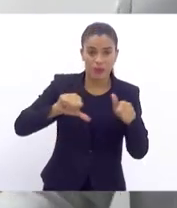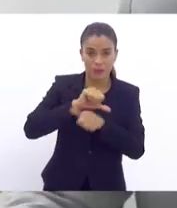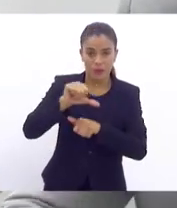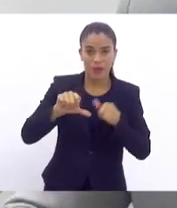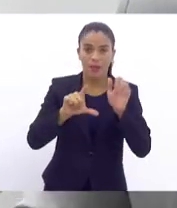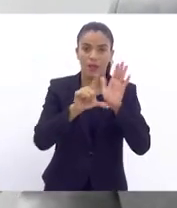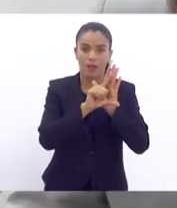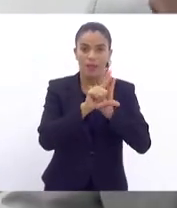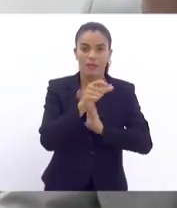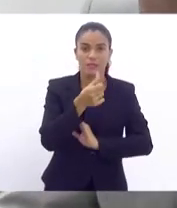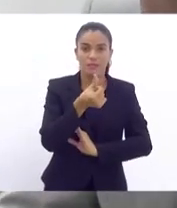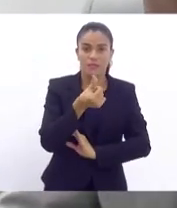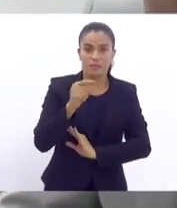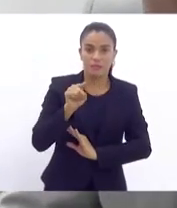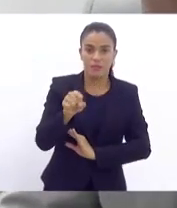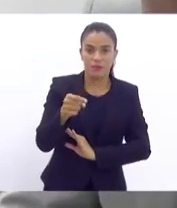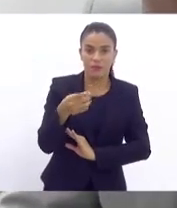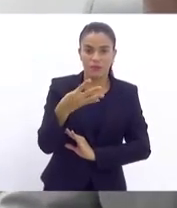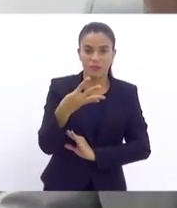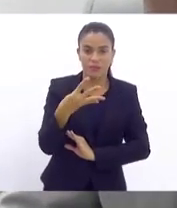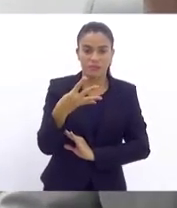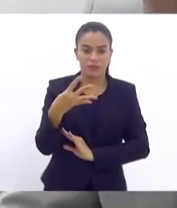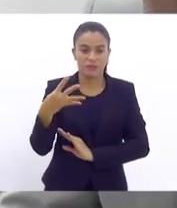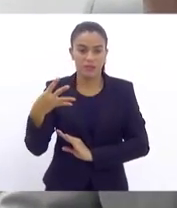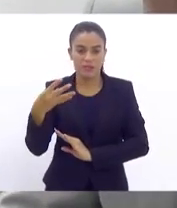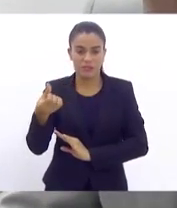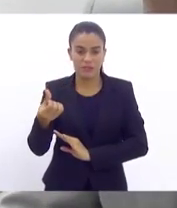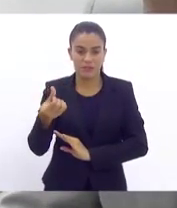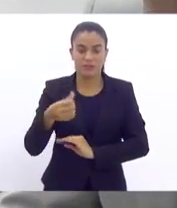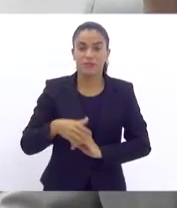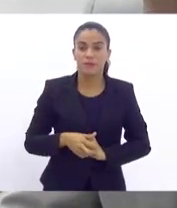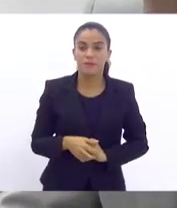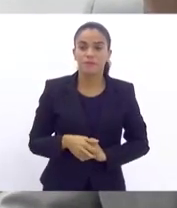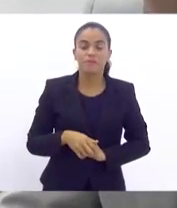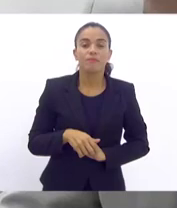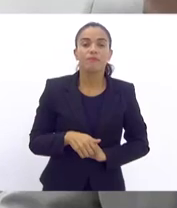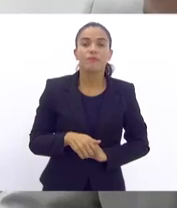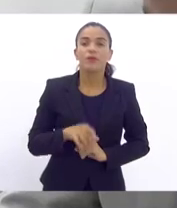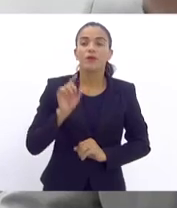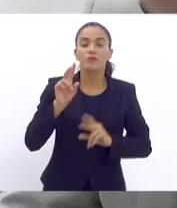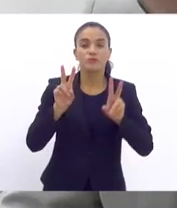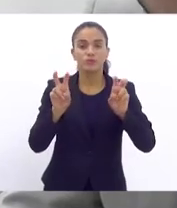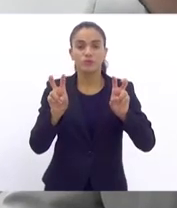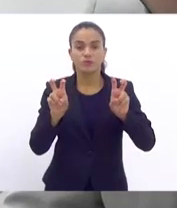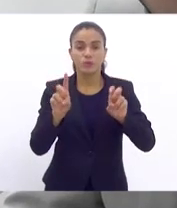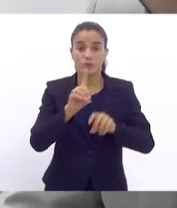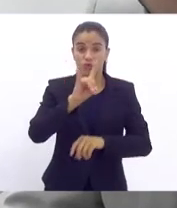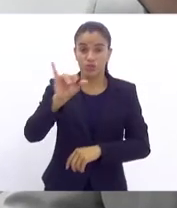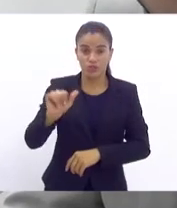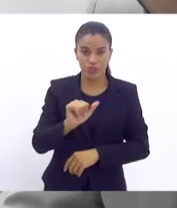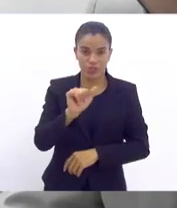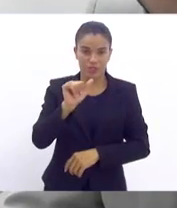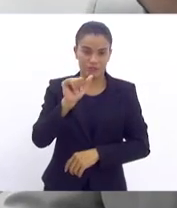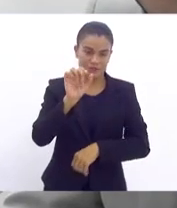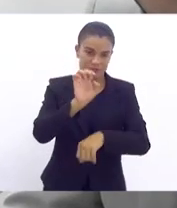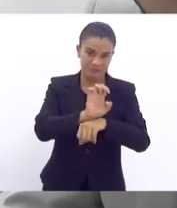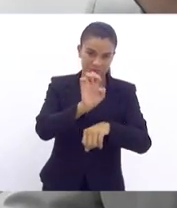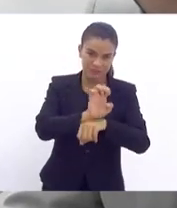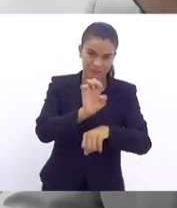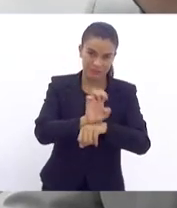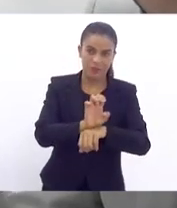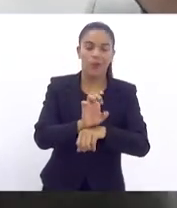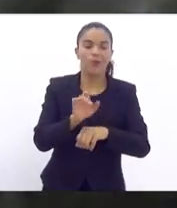5.645 de 6 de janeiro de 2010 para incluir no calendário Oficial do Estado do Rio de Janeiro de Estadual da igreja do projeto vida